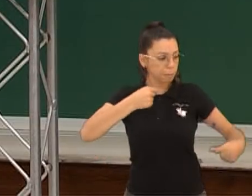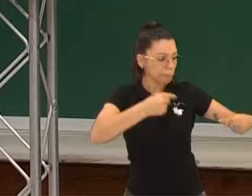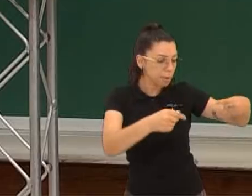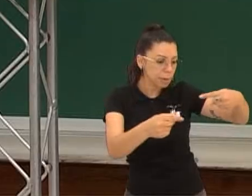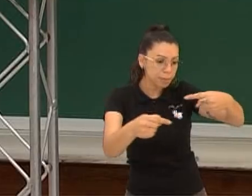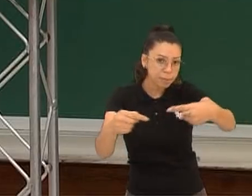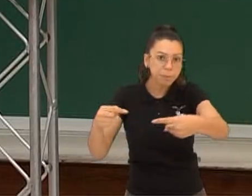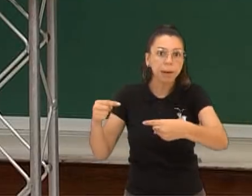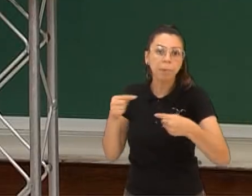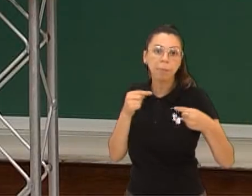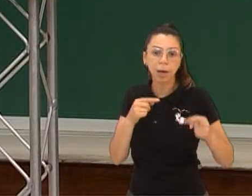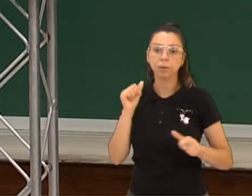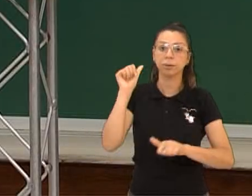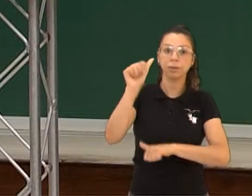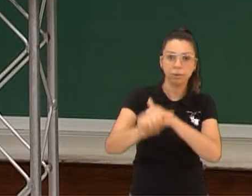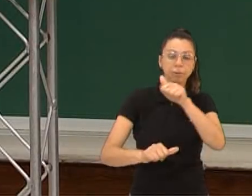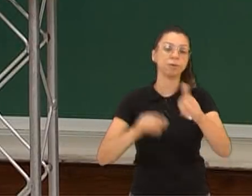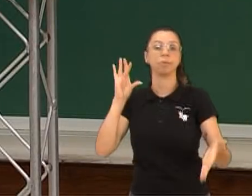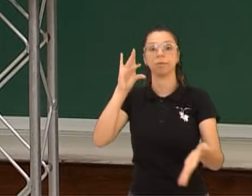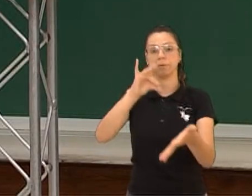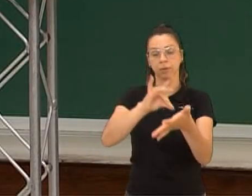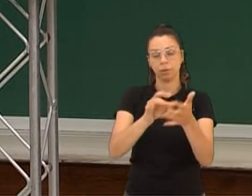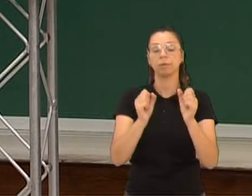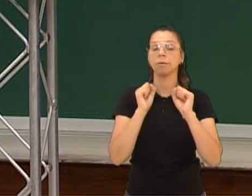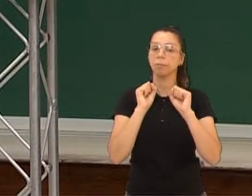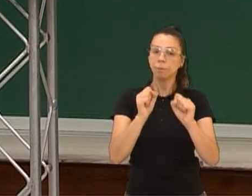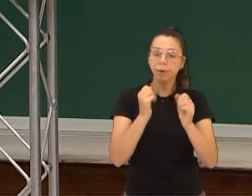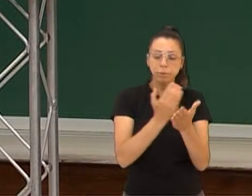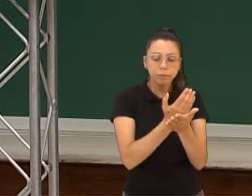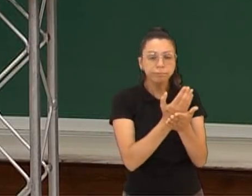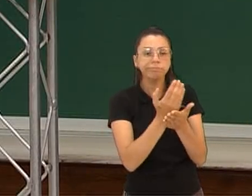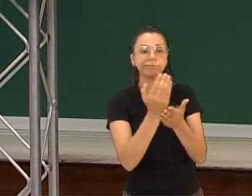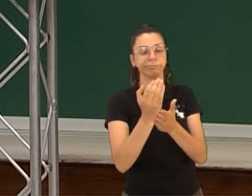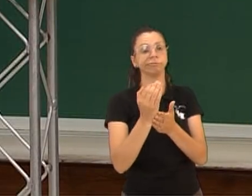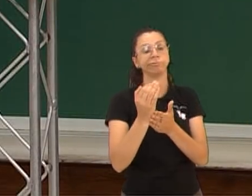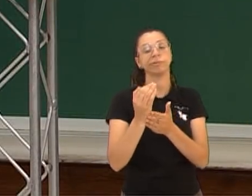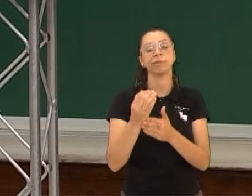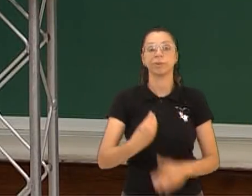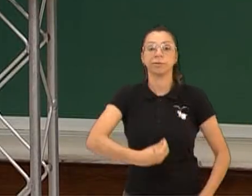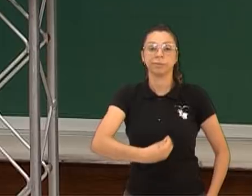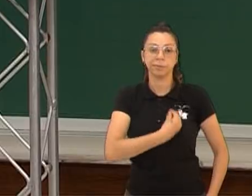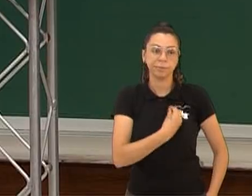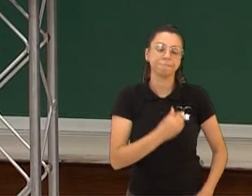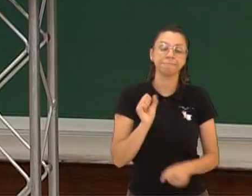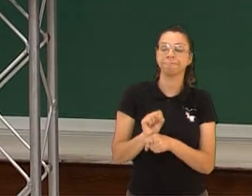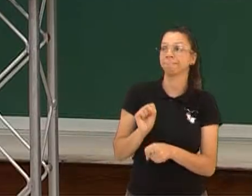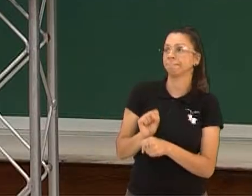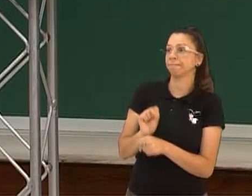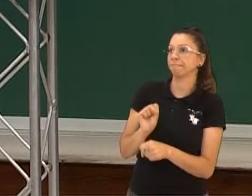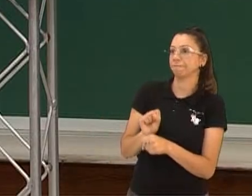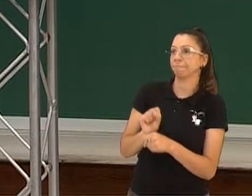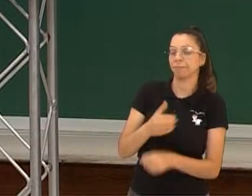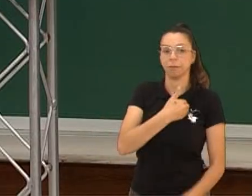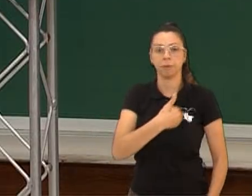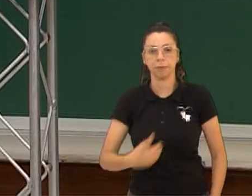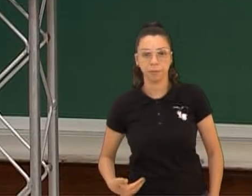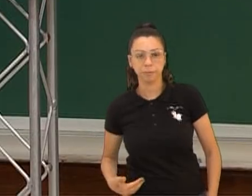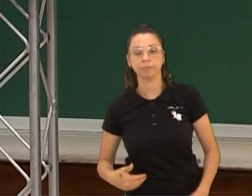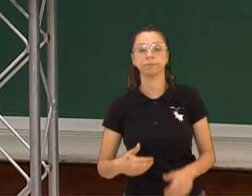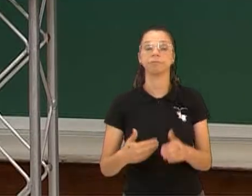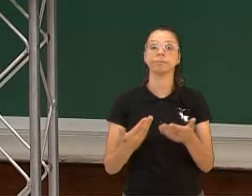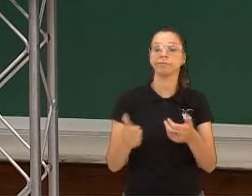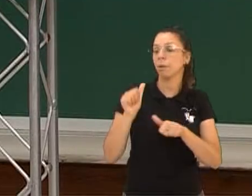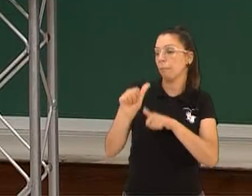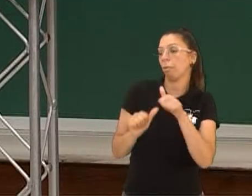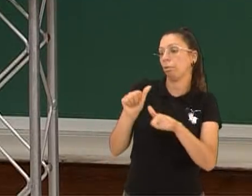promover transformações. Nós podemos tomar iniciativa, sim, e não ficar a vida toda esperando que o governo, o Estado,